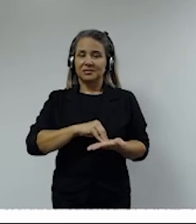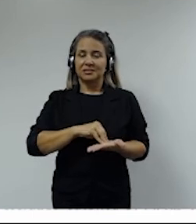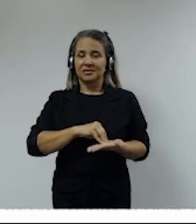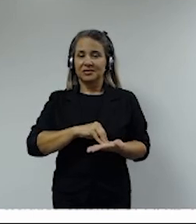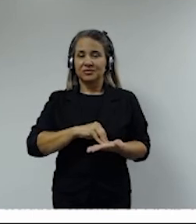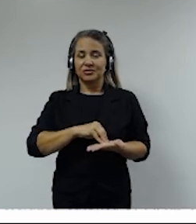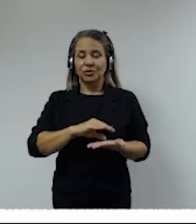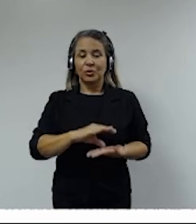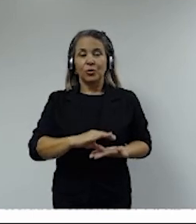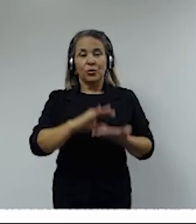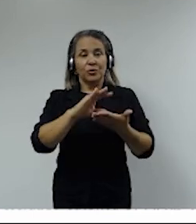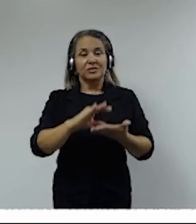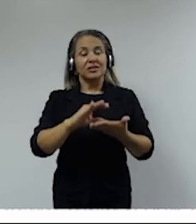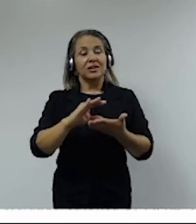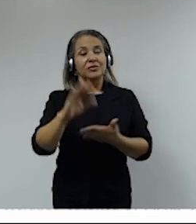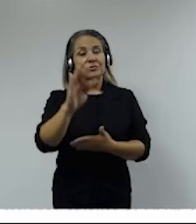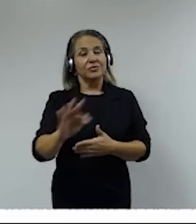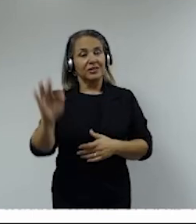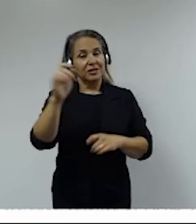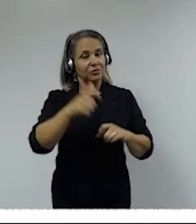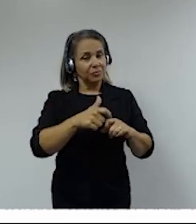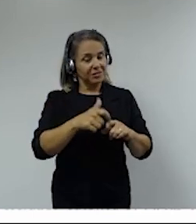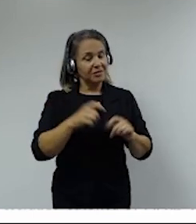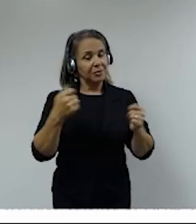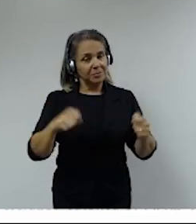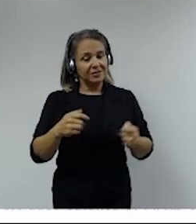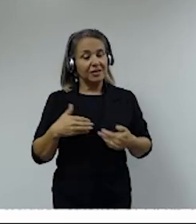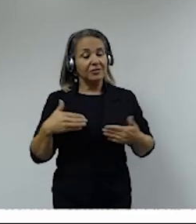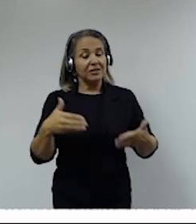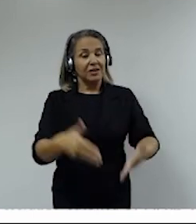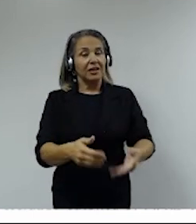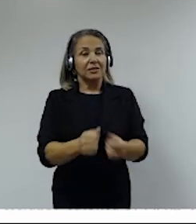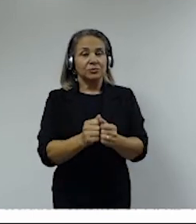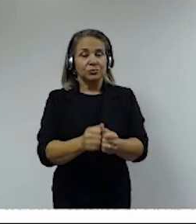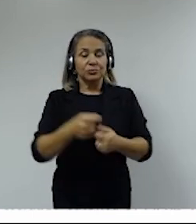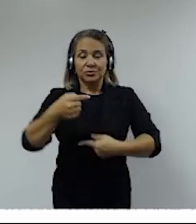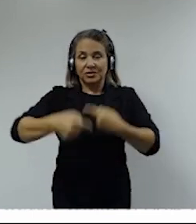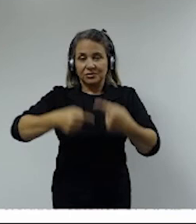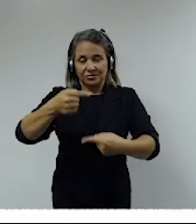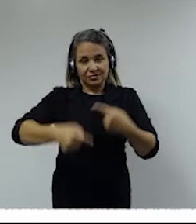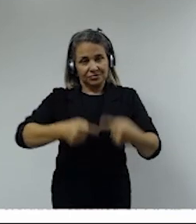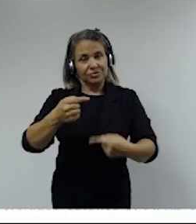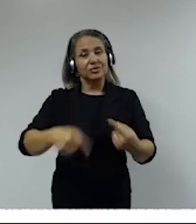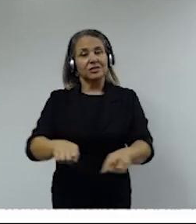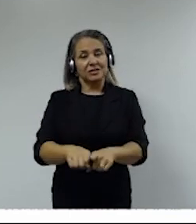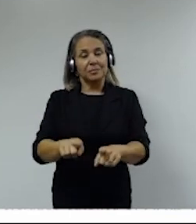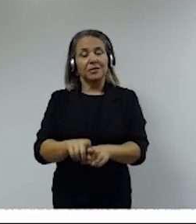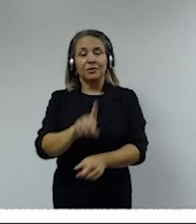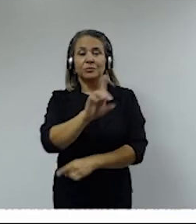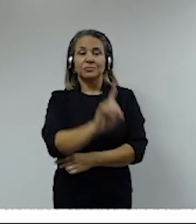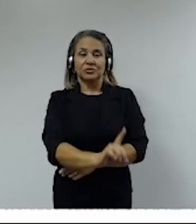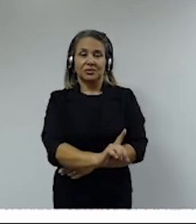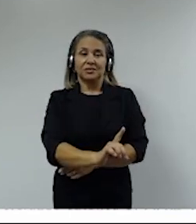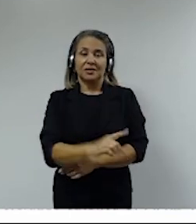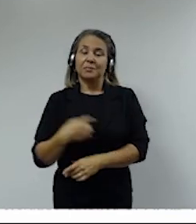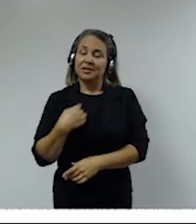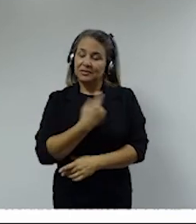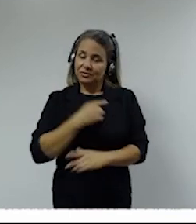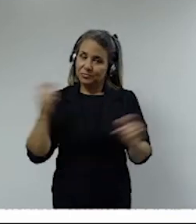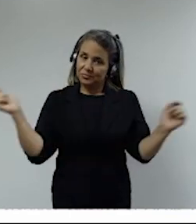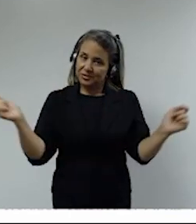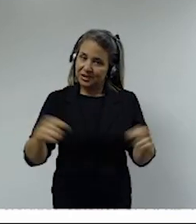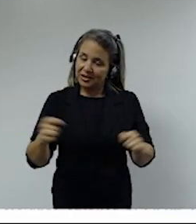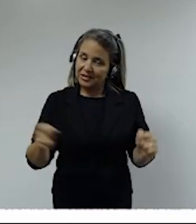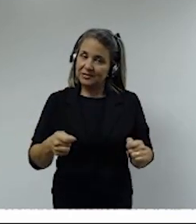o Conselho Federal de Medicina, ele precisava estar presente nessas discussões, inclusive com o direito, para que nós